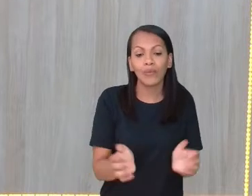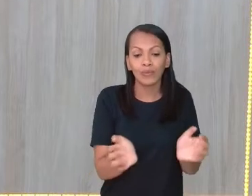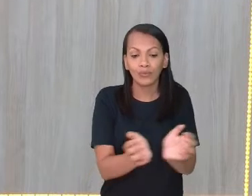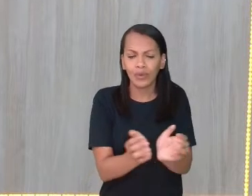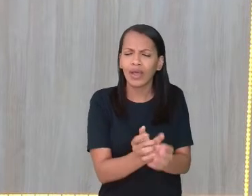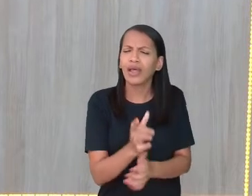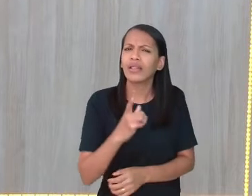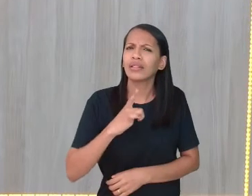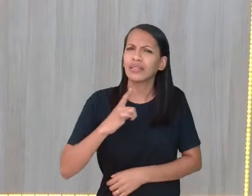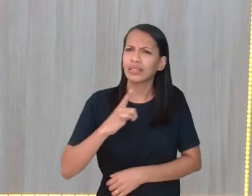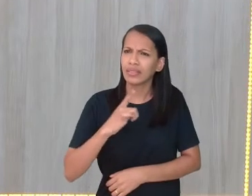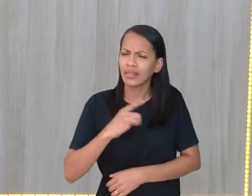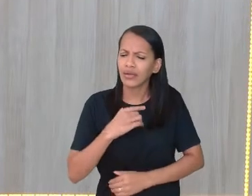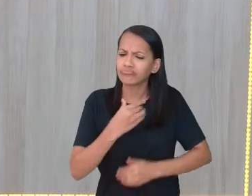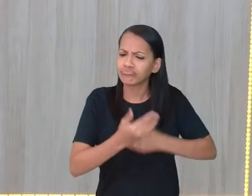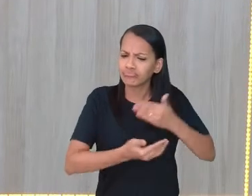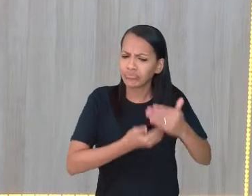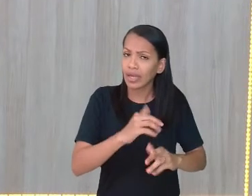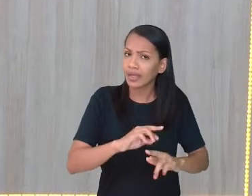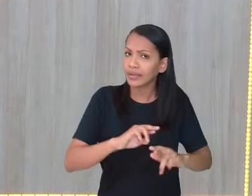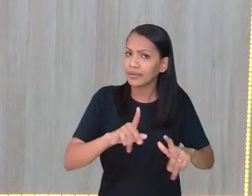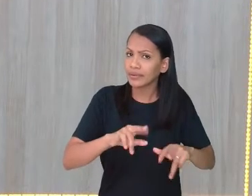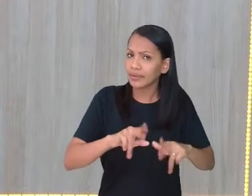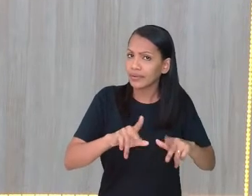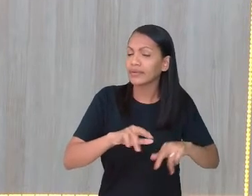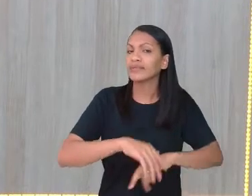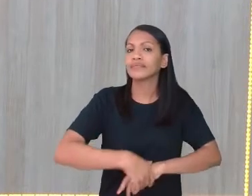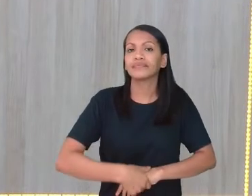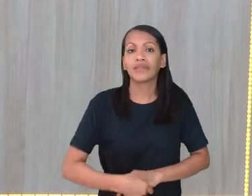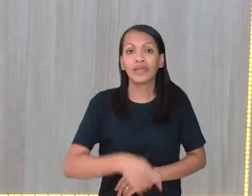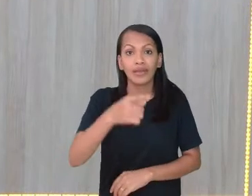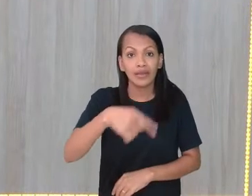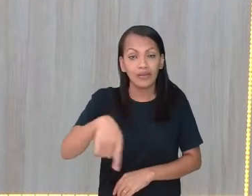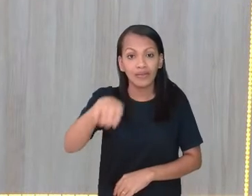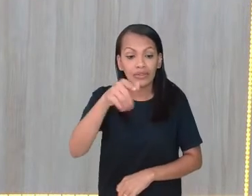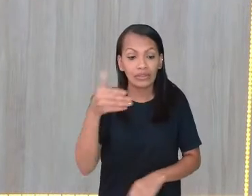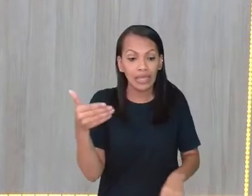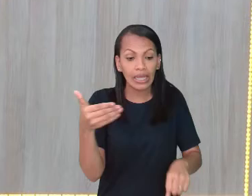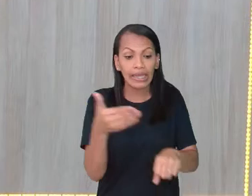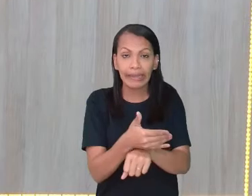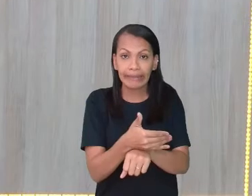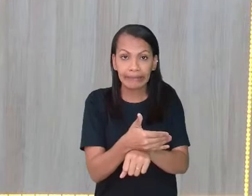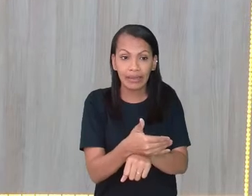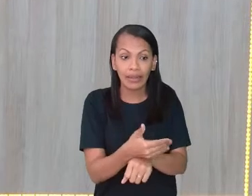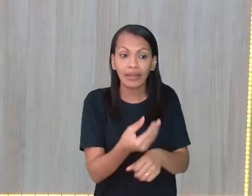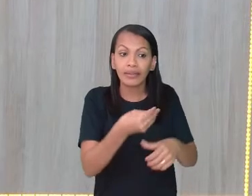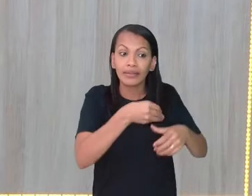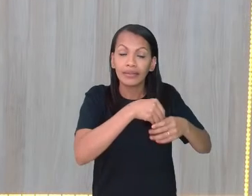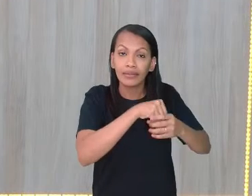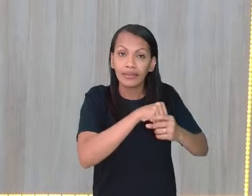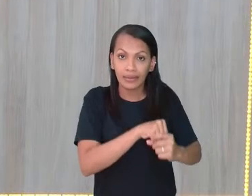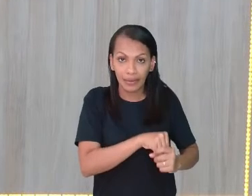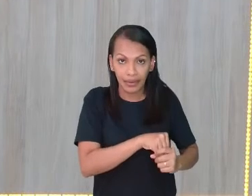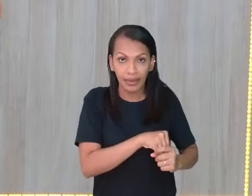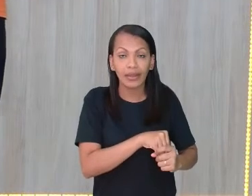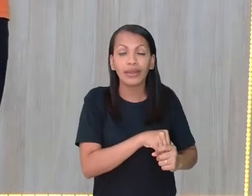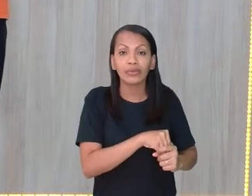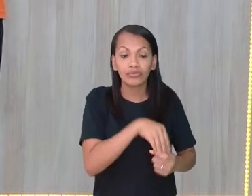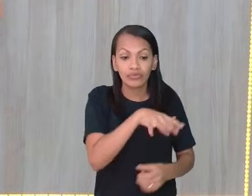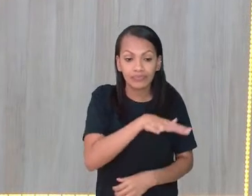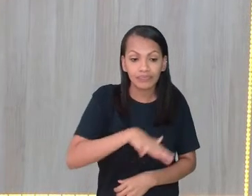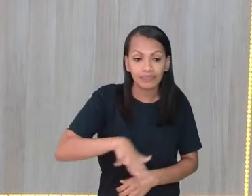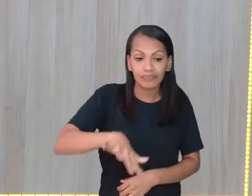patrocínio, eles funcionam de uma forma diferente. E a forma com que você ingressa dentro do esporte, dentro dessas